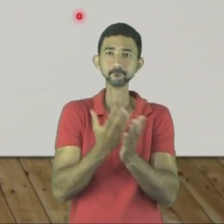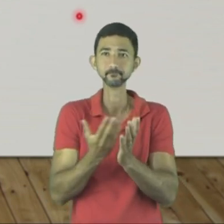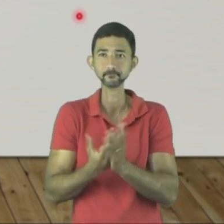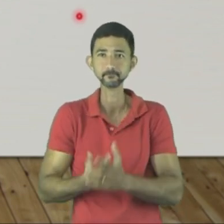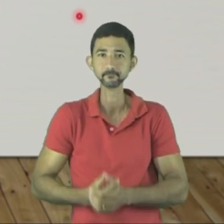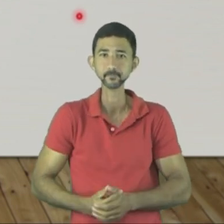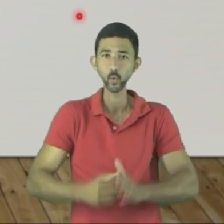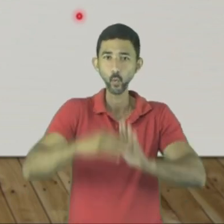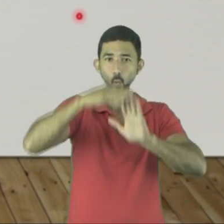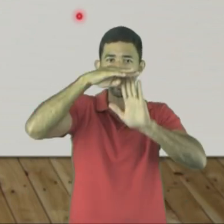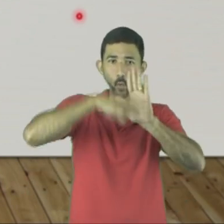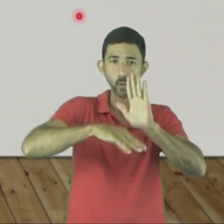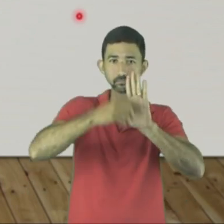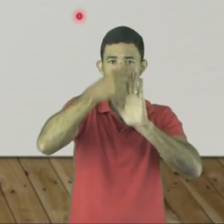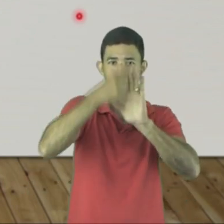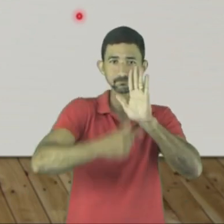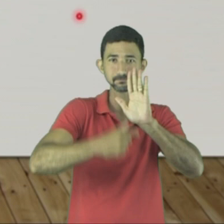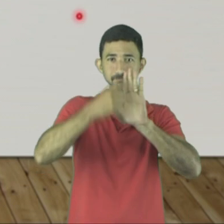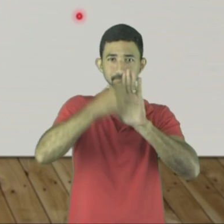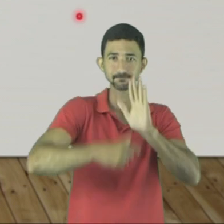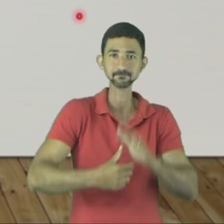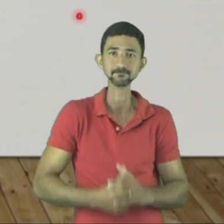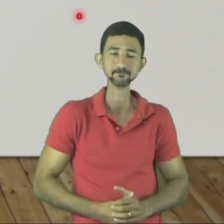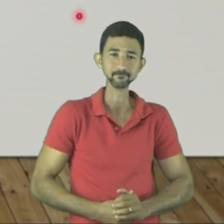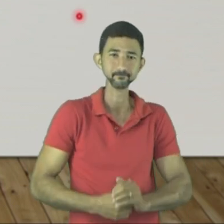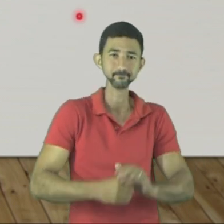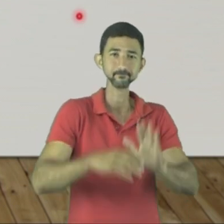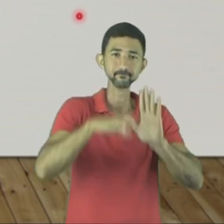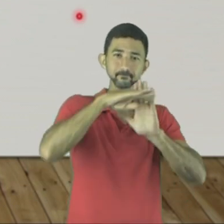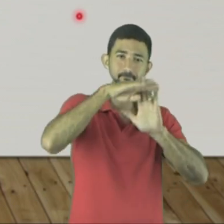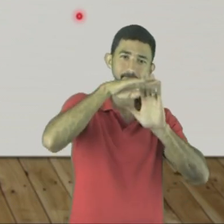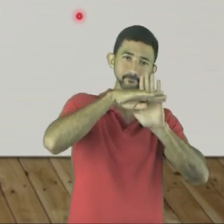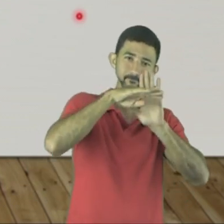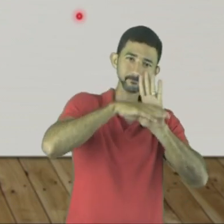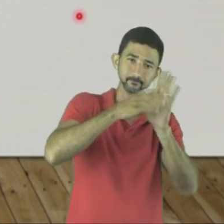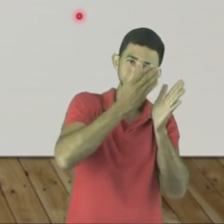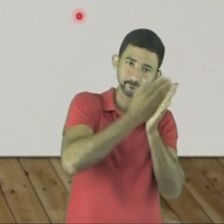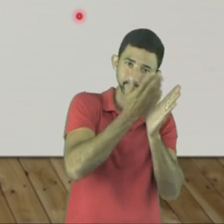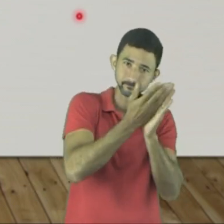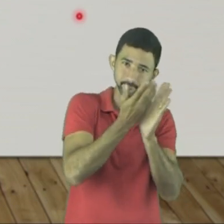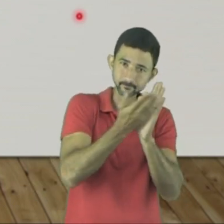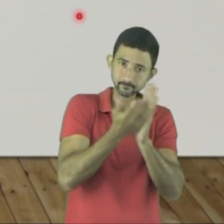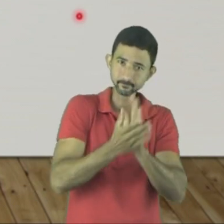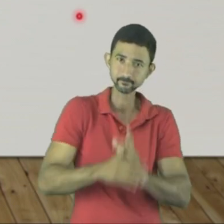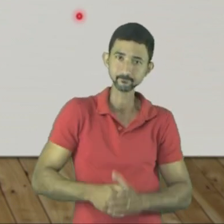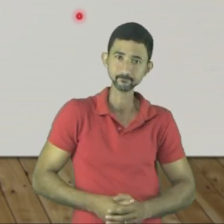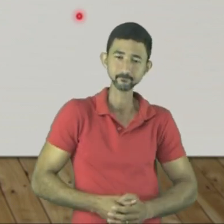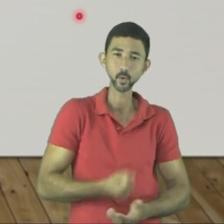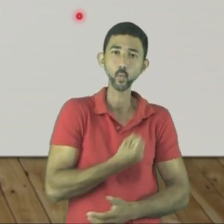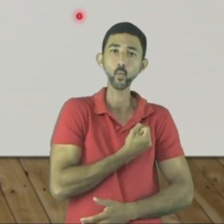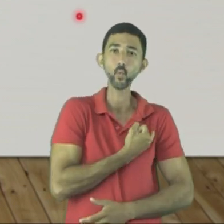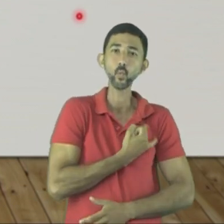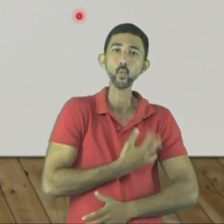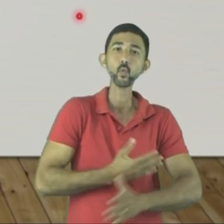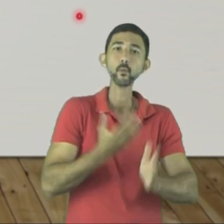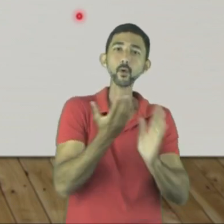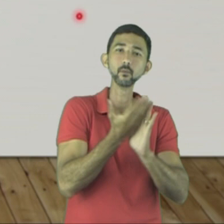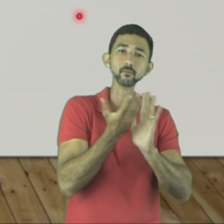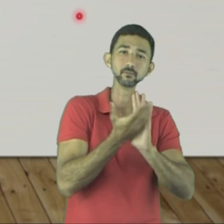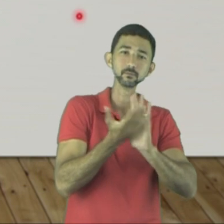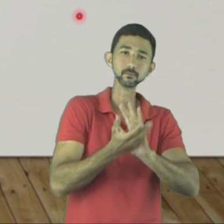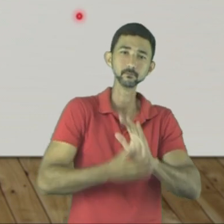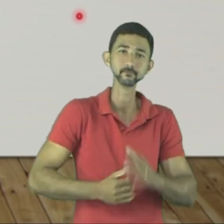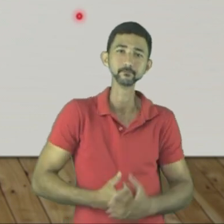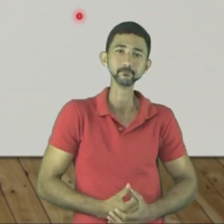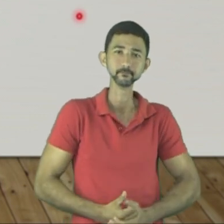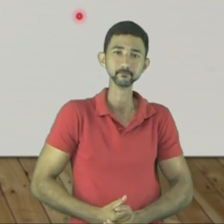fatorial vertical. Calma, decomposição, tá? Eu vou decompor o número de uma maneira